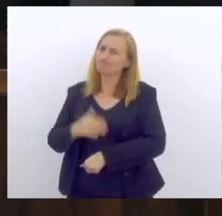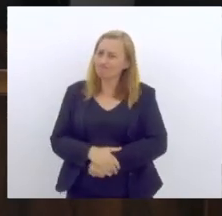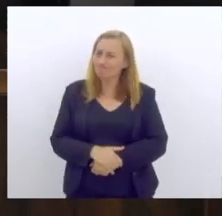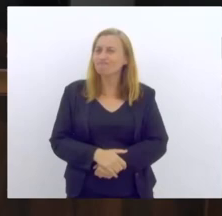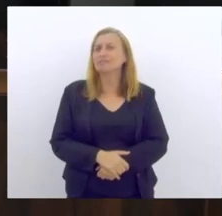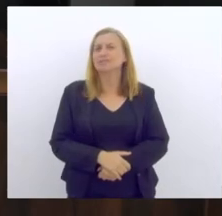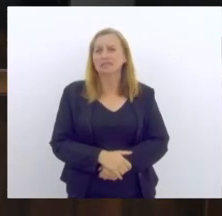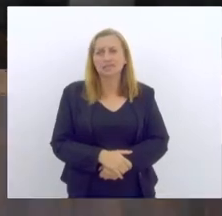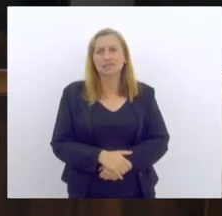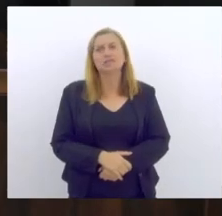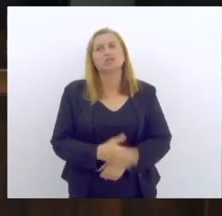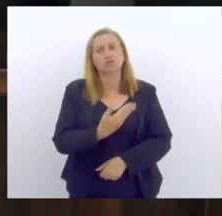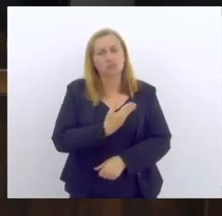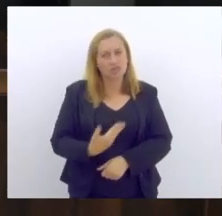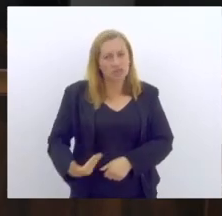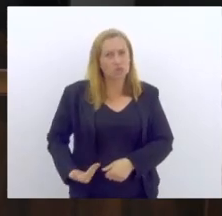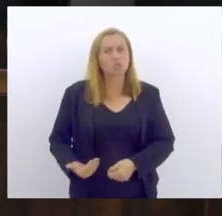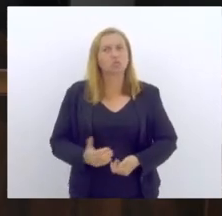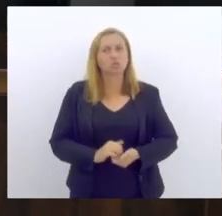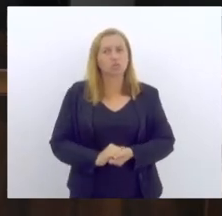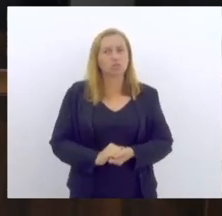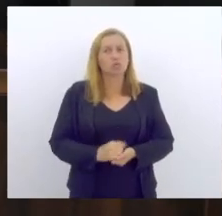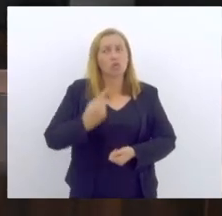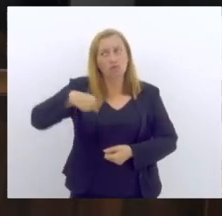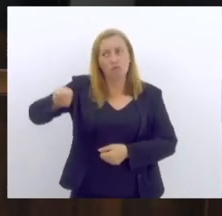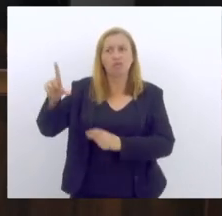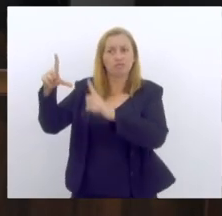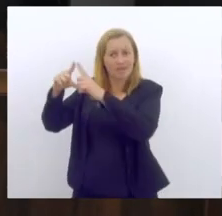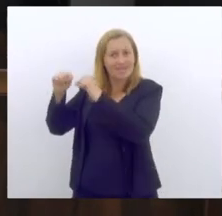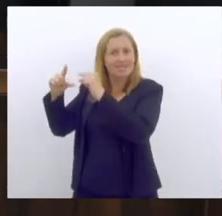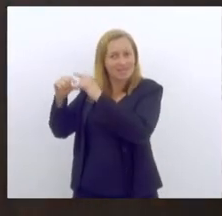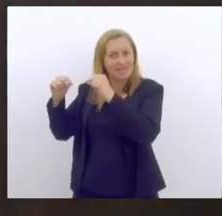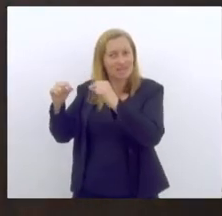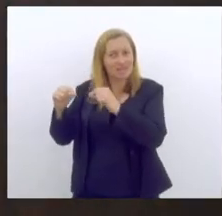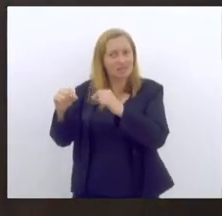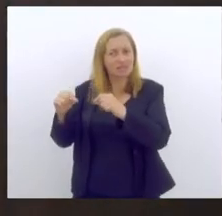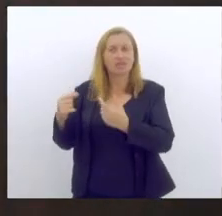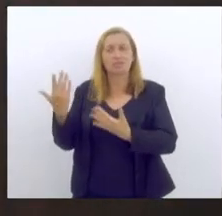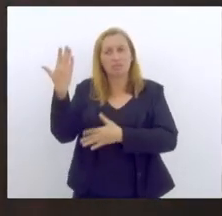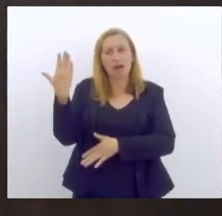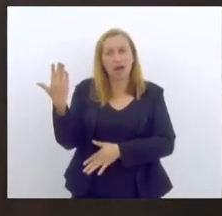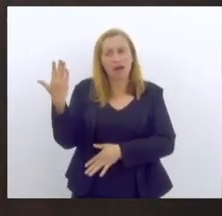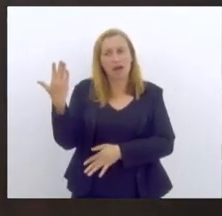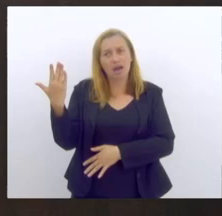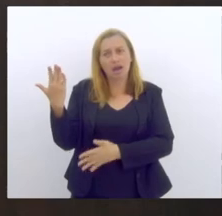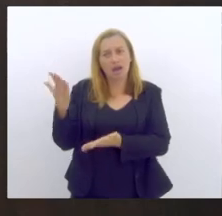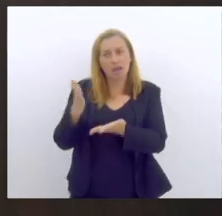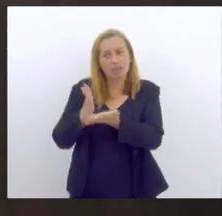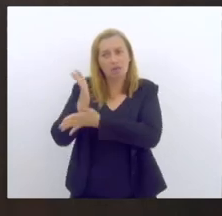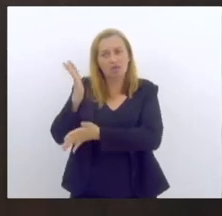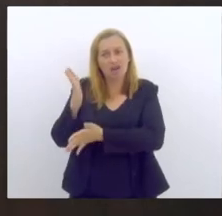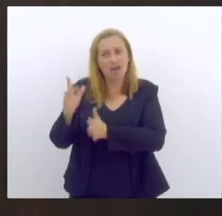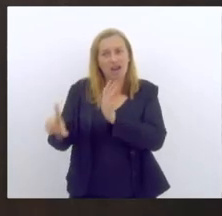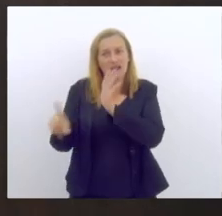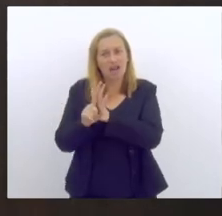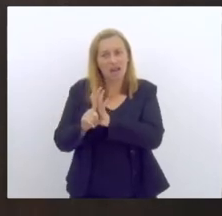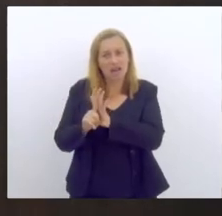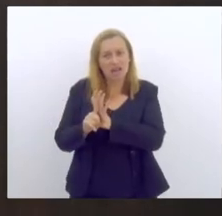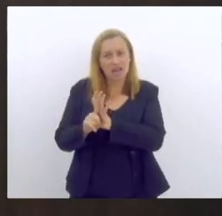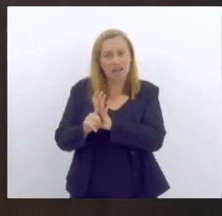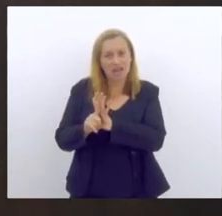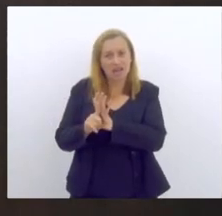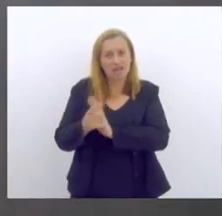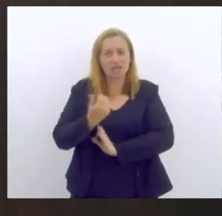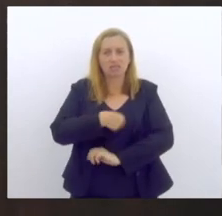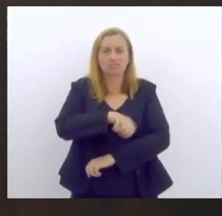aos Governador e foi para Brasília agora para provar a lei que criou o regime de